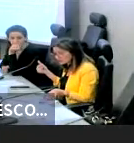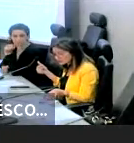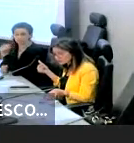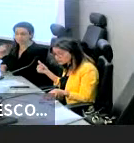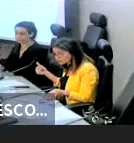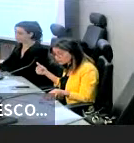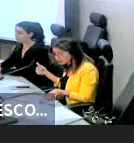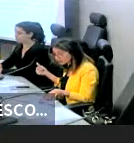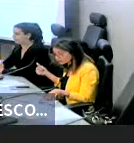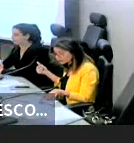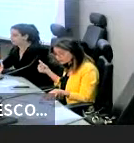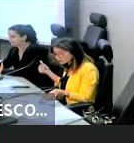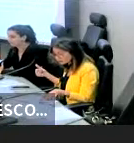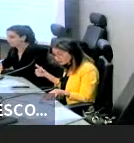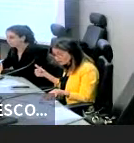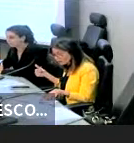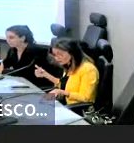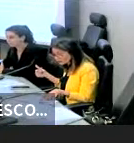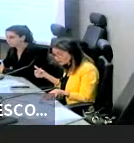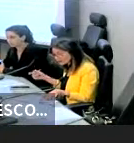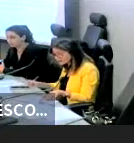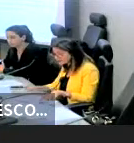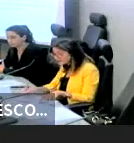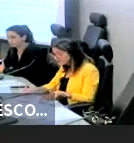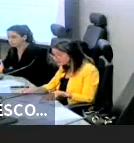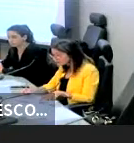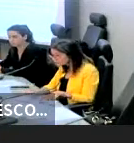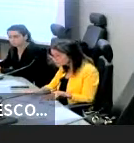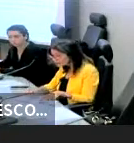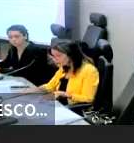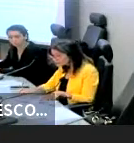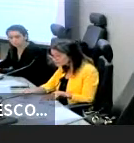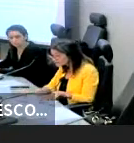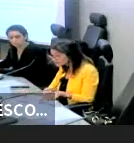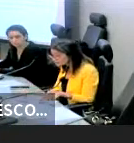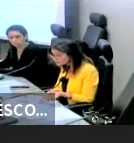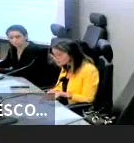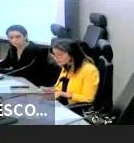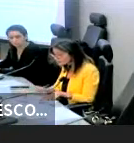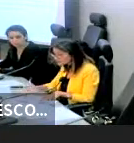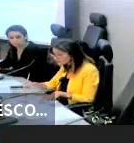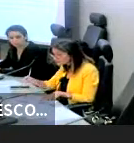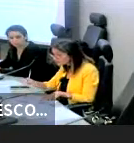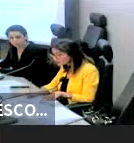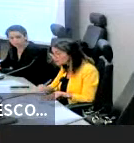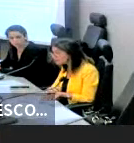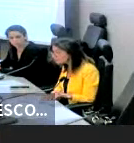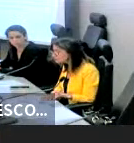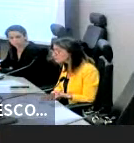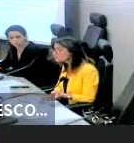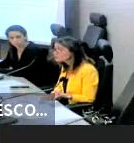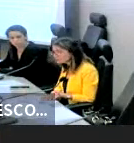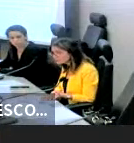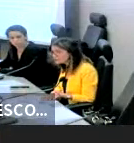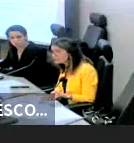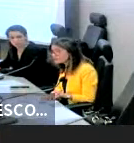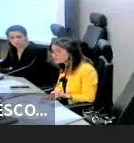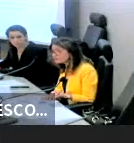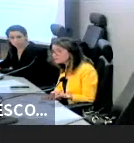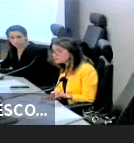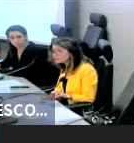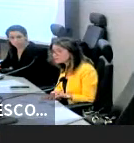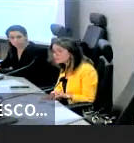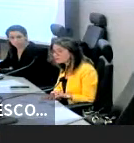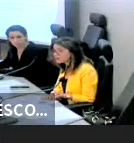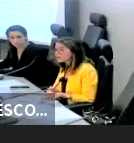população idosa sofreu com a violência e elas buscavam os centros de referência porque eram agredidas pelos seus